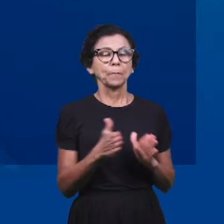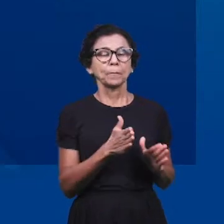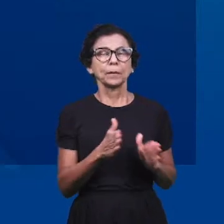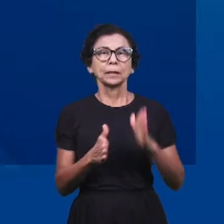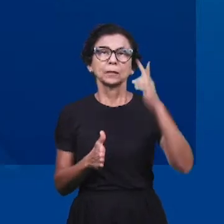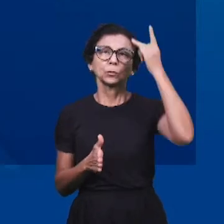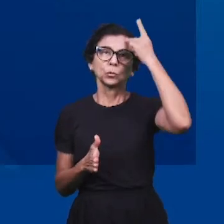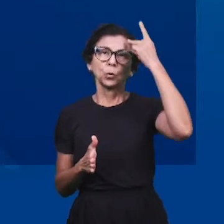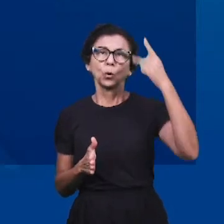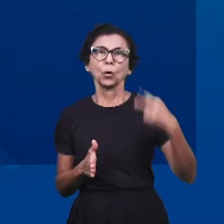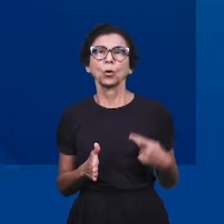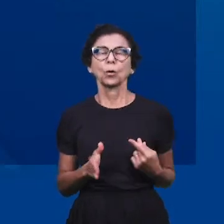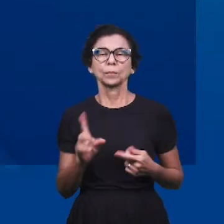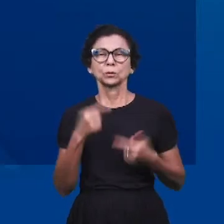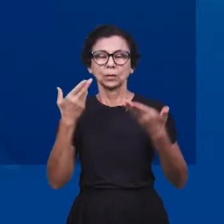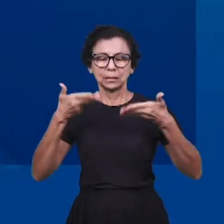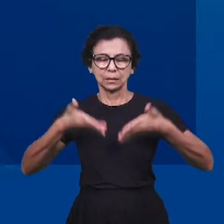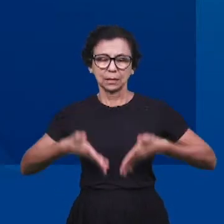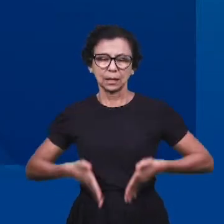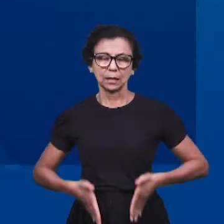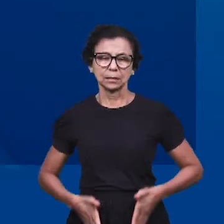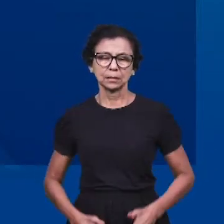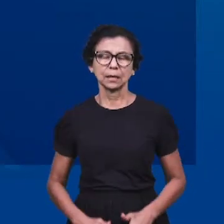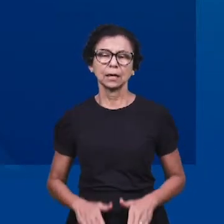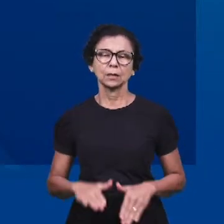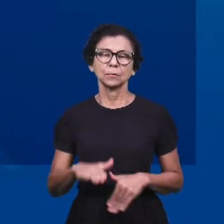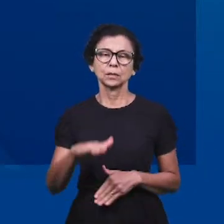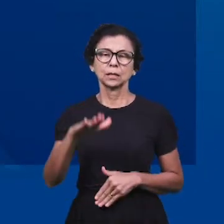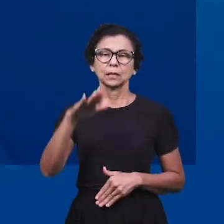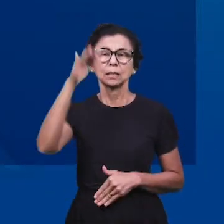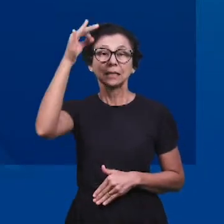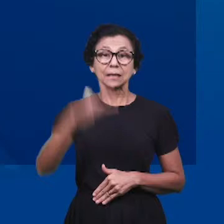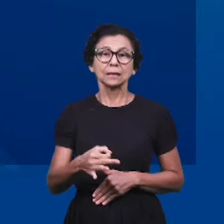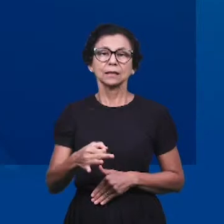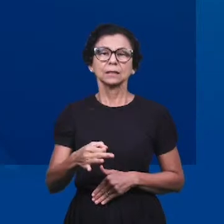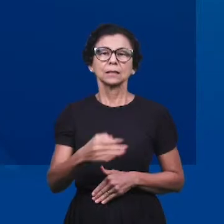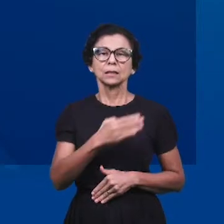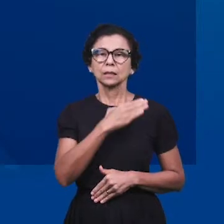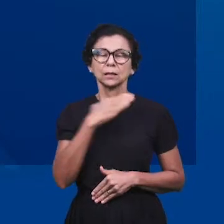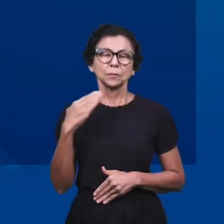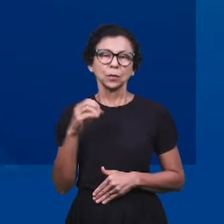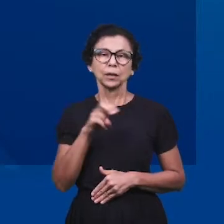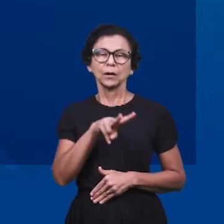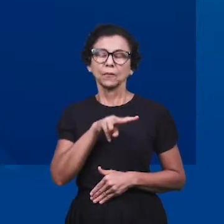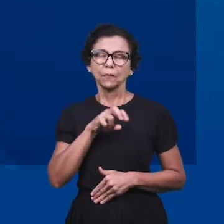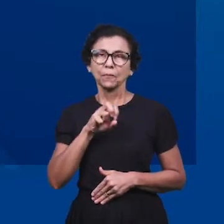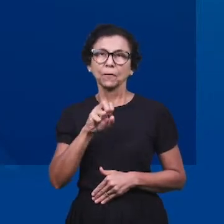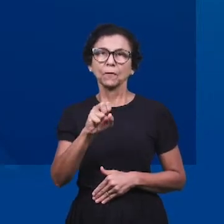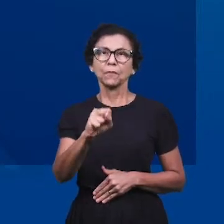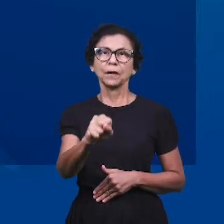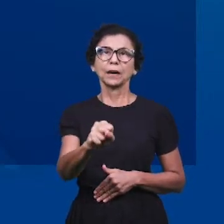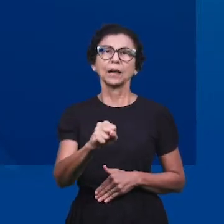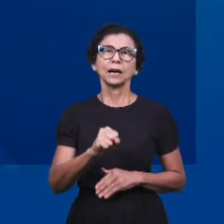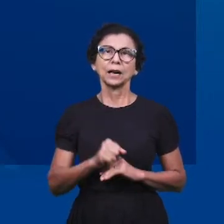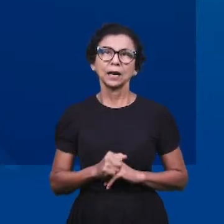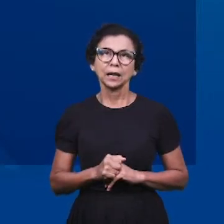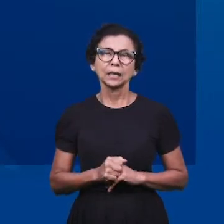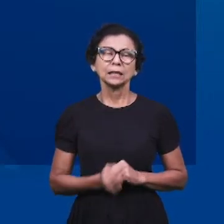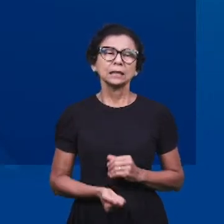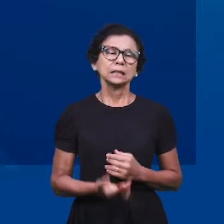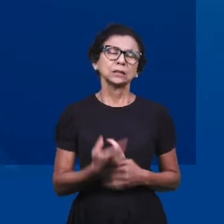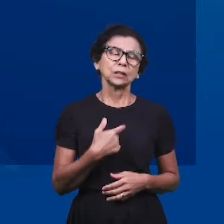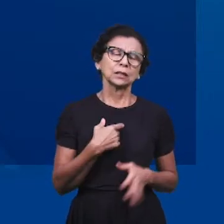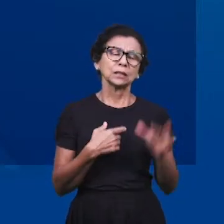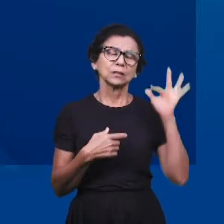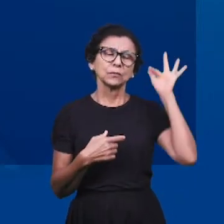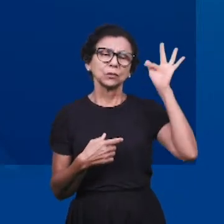homem nasce e a única certeza que tem é que um dia ele irá morrer. E com ele perecerão todos os seus argumentos, as suas